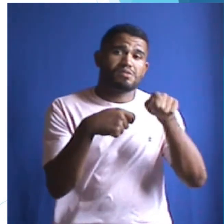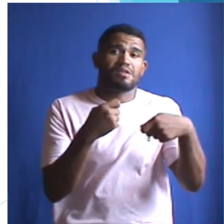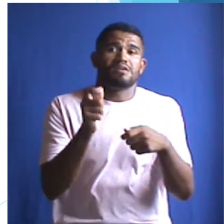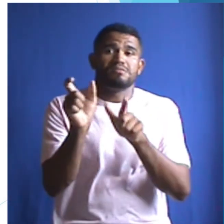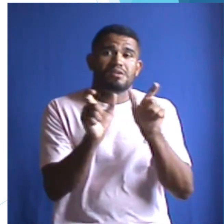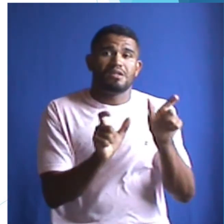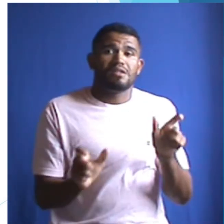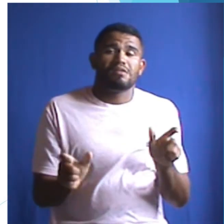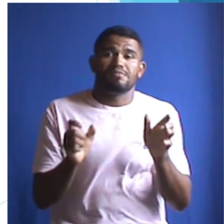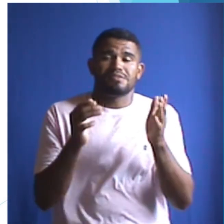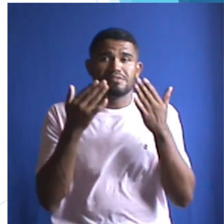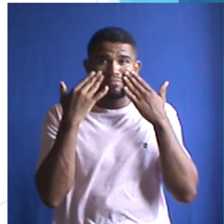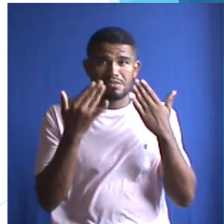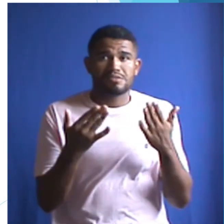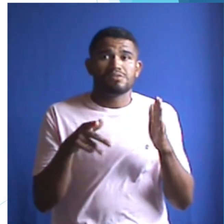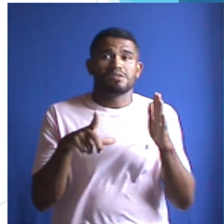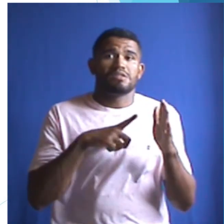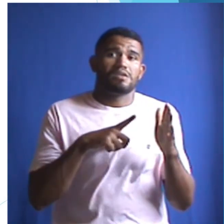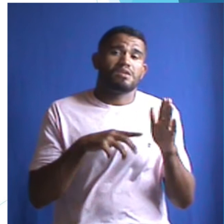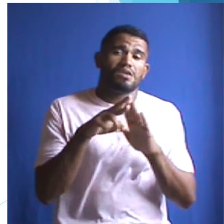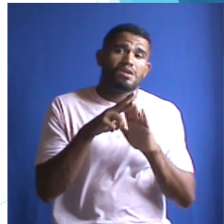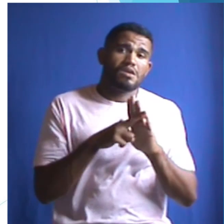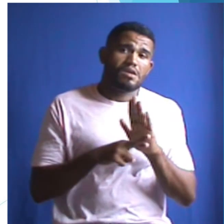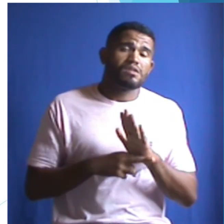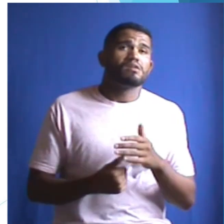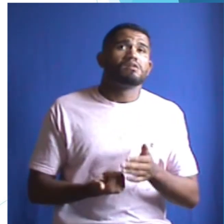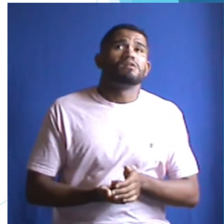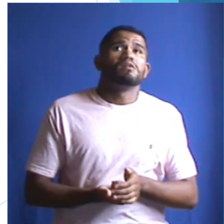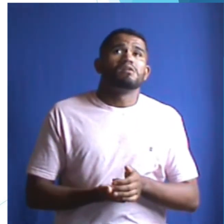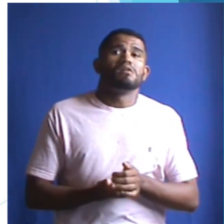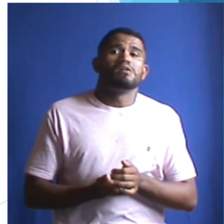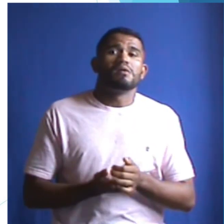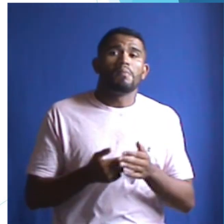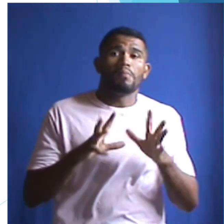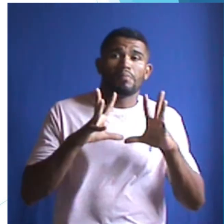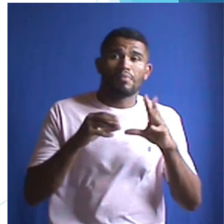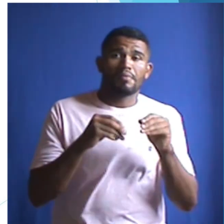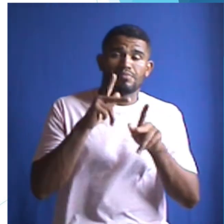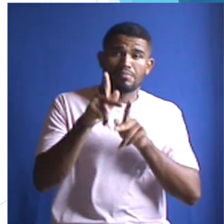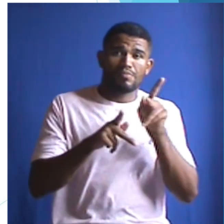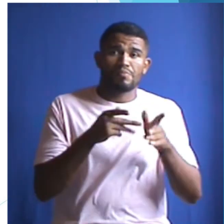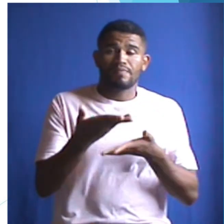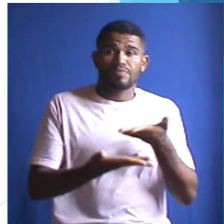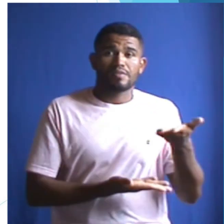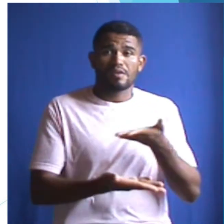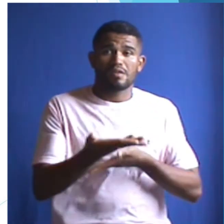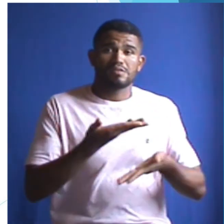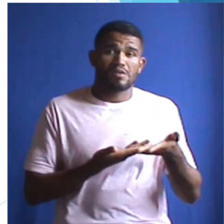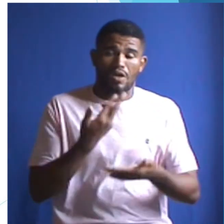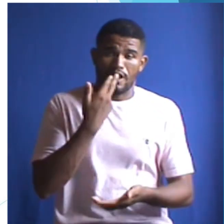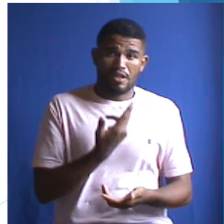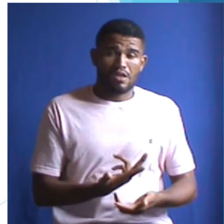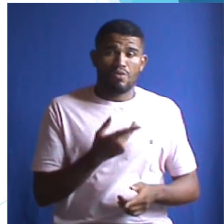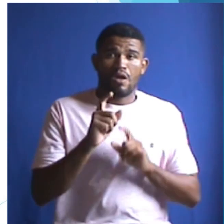de sinais de expressão organizados a partir de regras sendo utilizados por um povo para a sua interação.